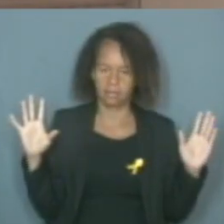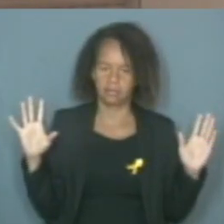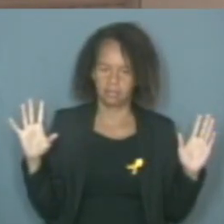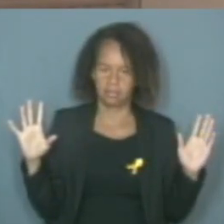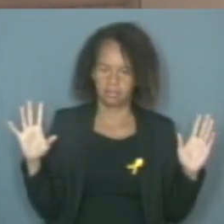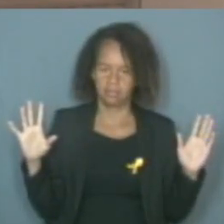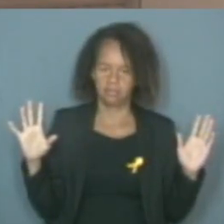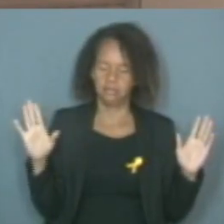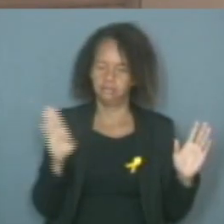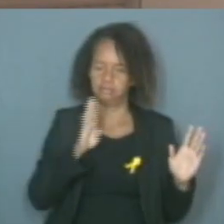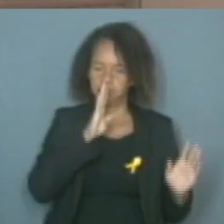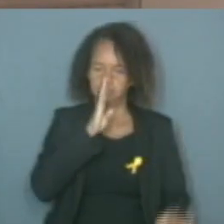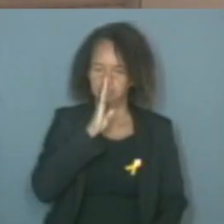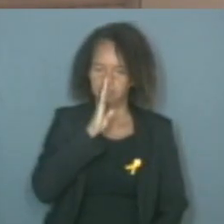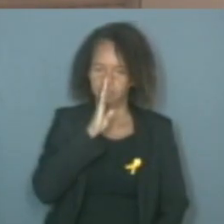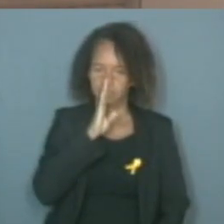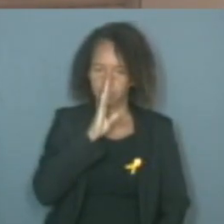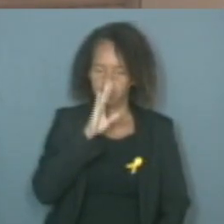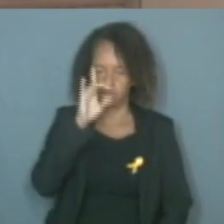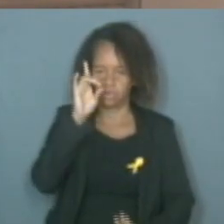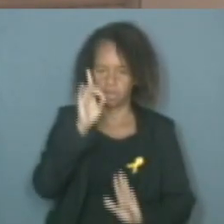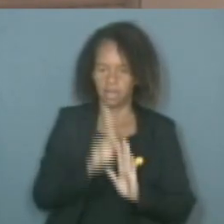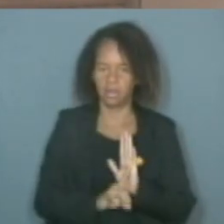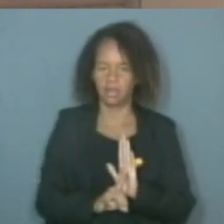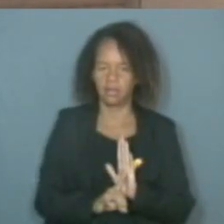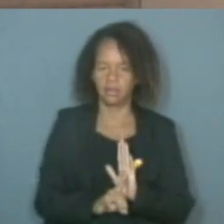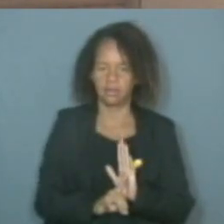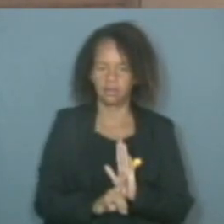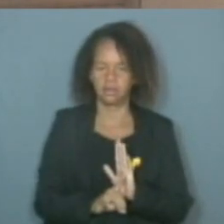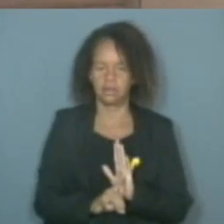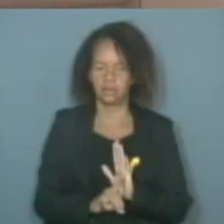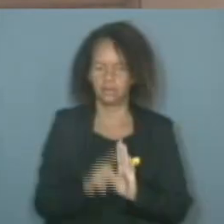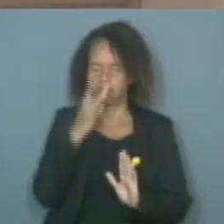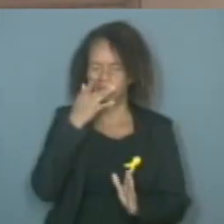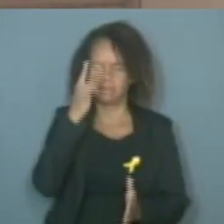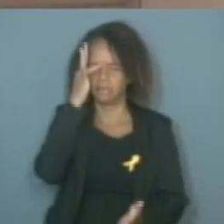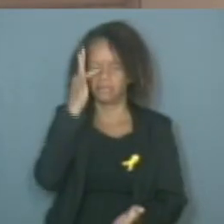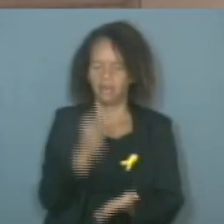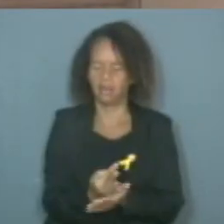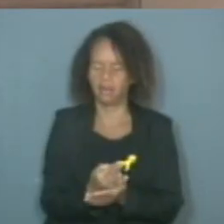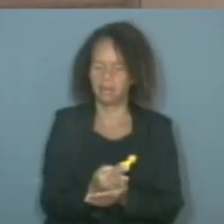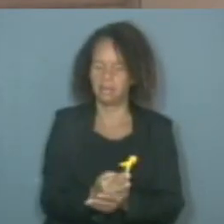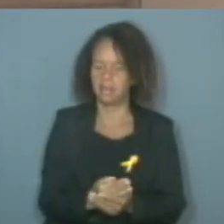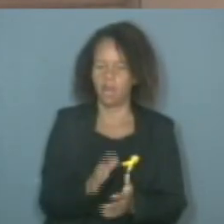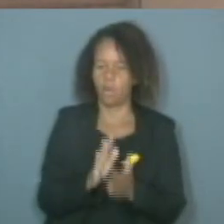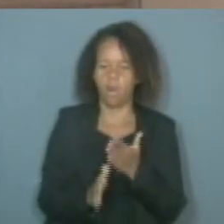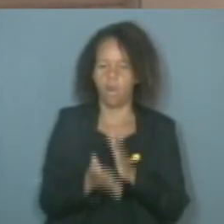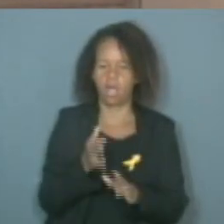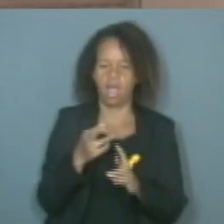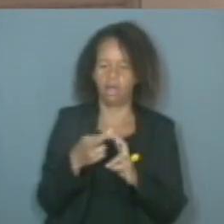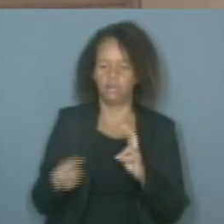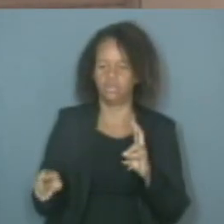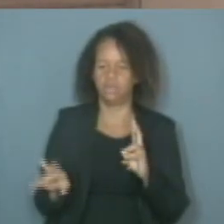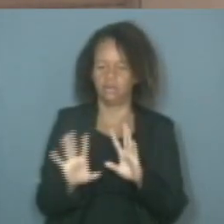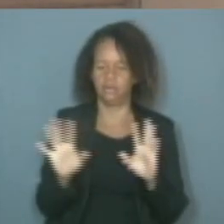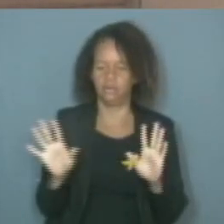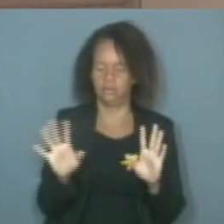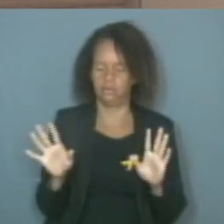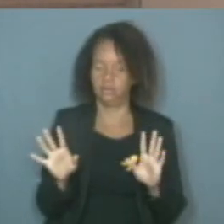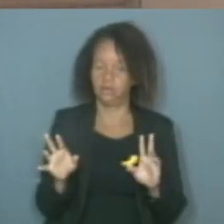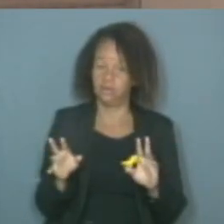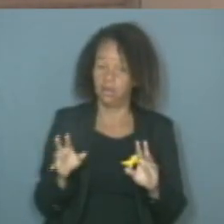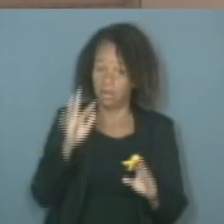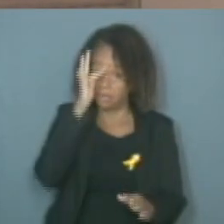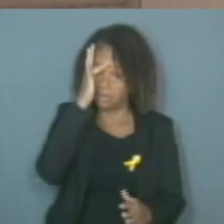quiseram cercear o direito de expressar a fé. Só que não é qualquer religião, não. Expressar